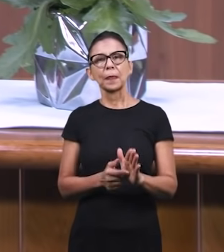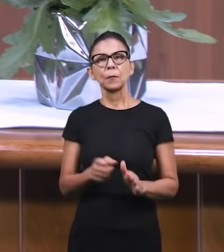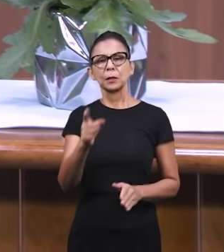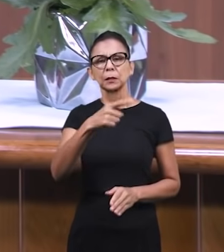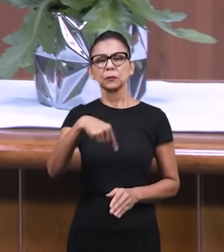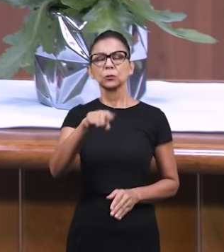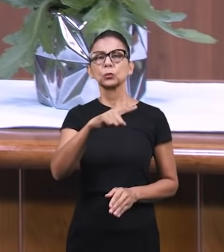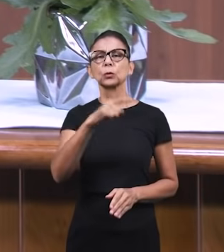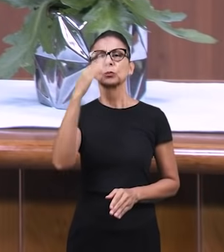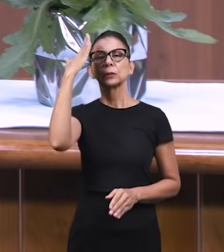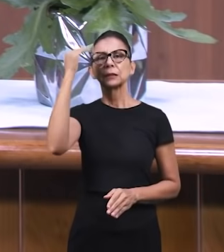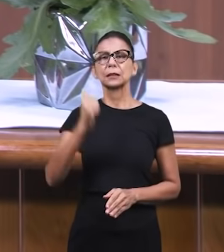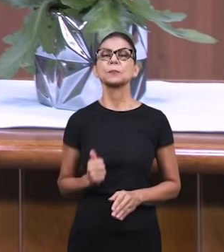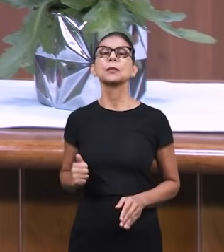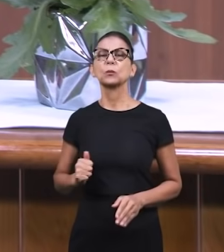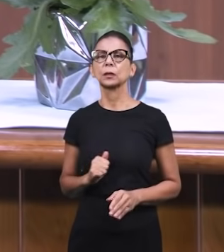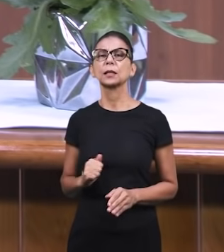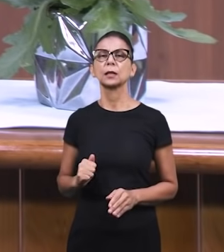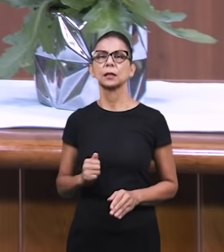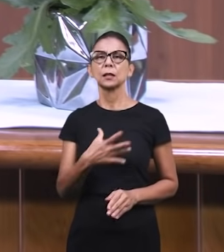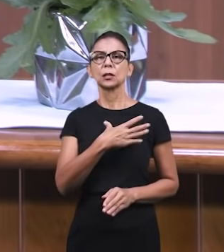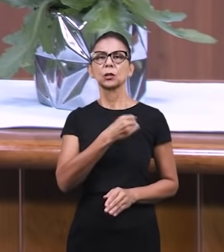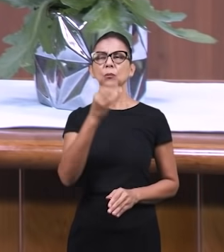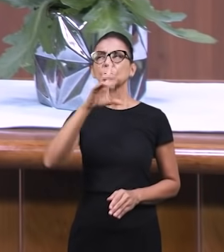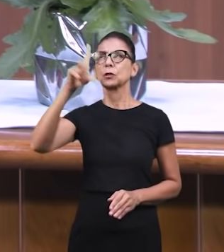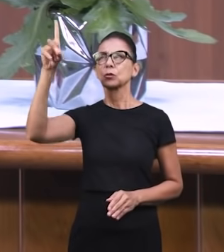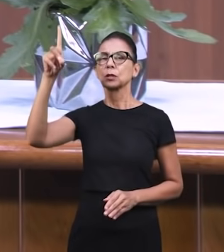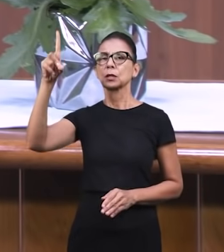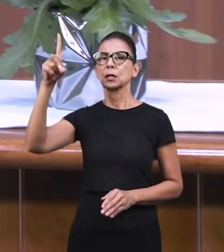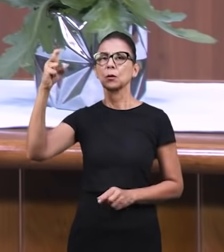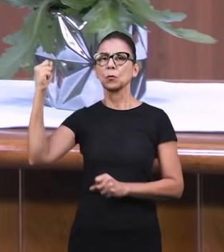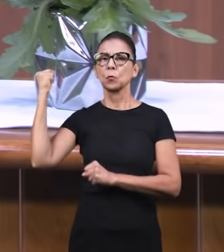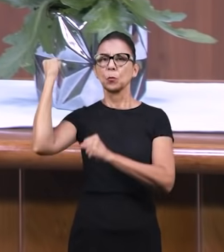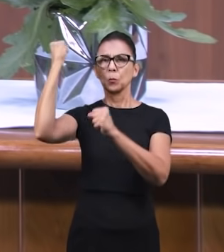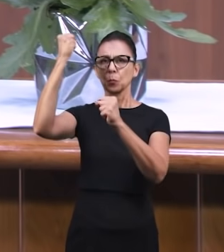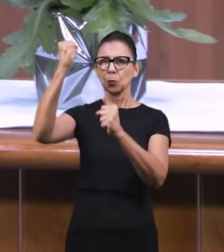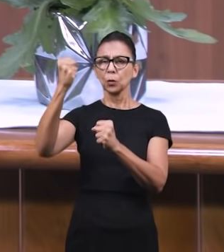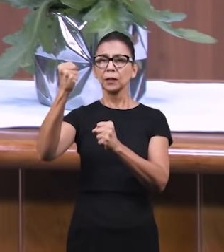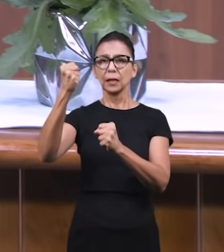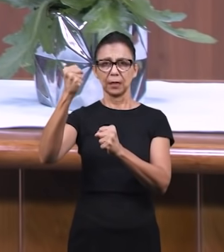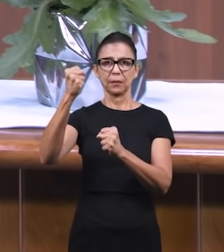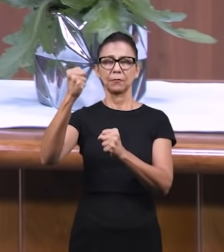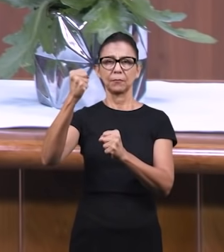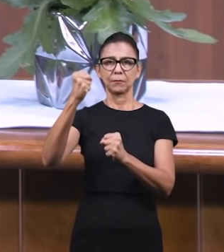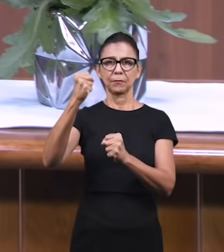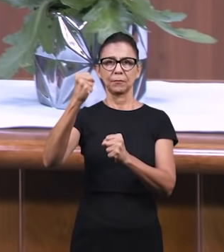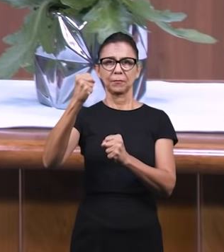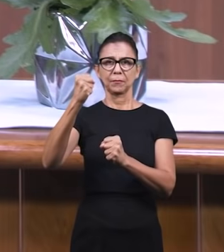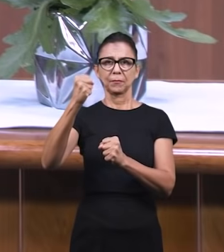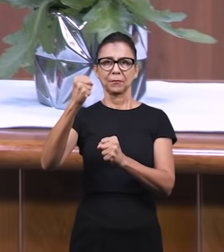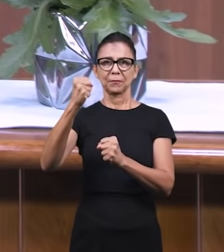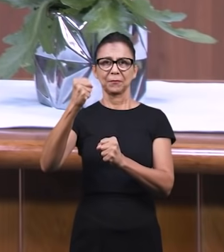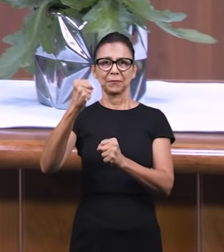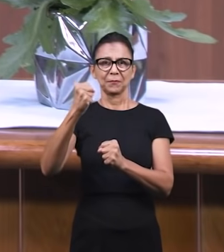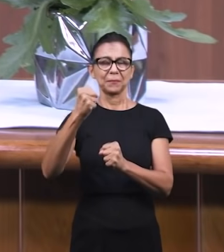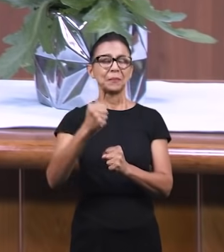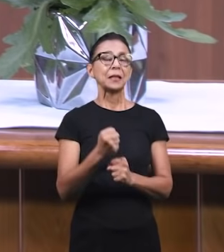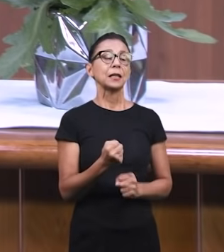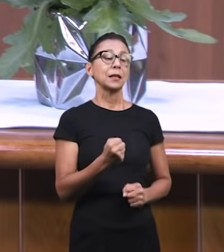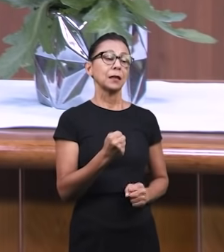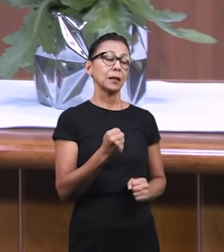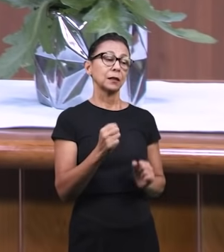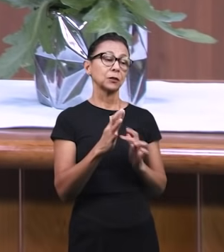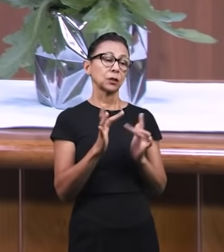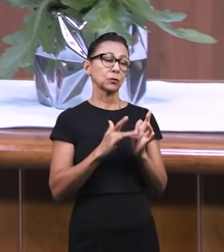Filho do Homem tem poder na terra para perdoar pecados, disse ao paralítico, levanta-te, toma o teu leito e vai para a sua casa. E eu